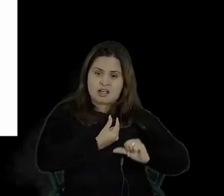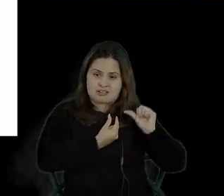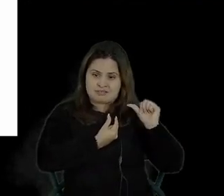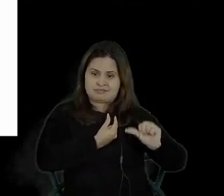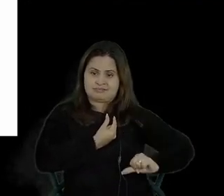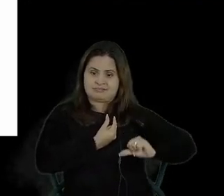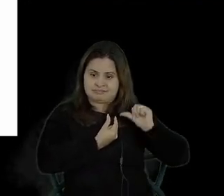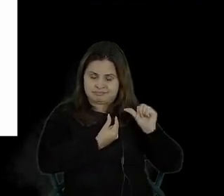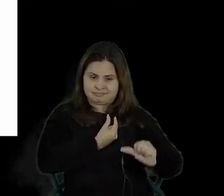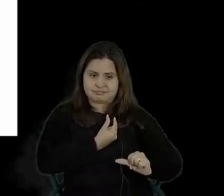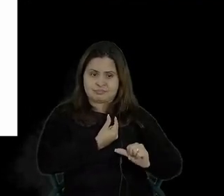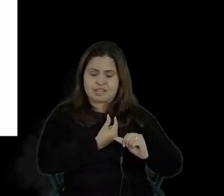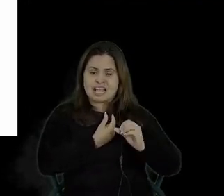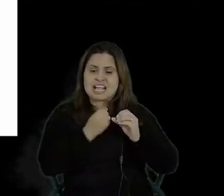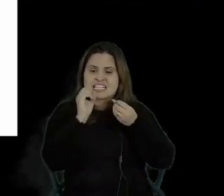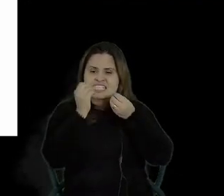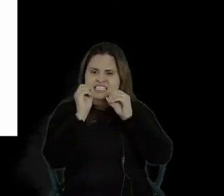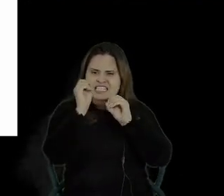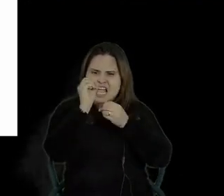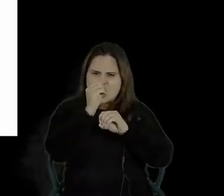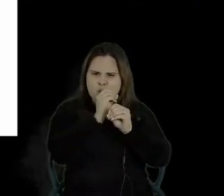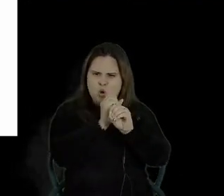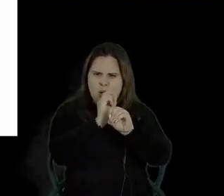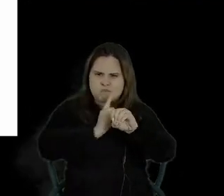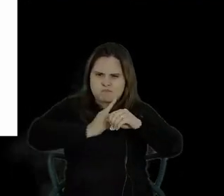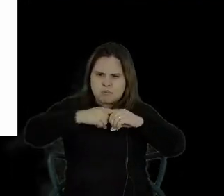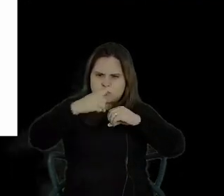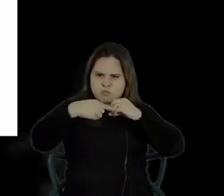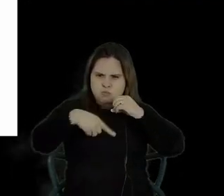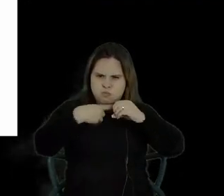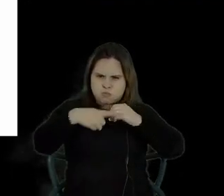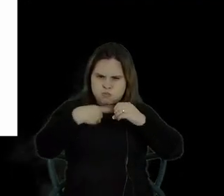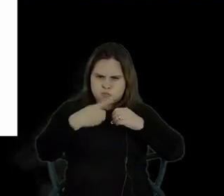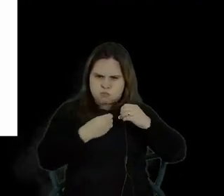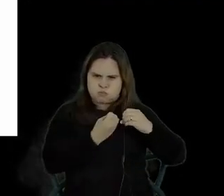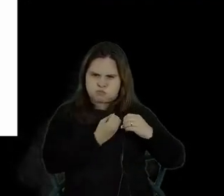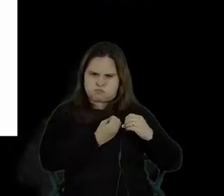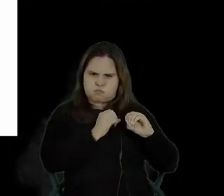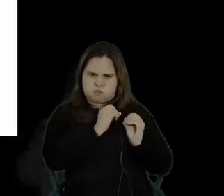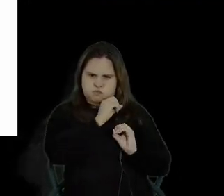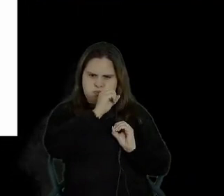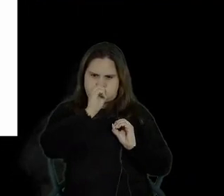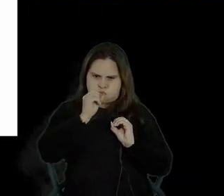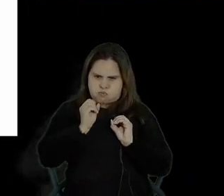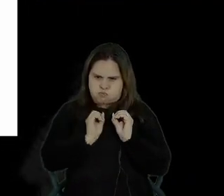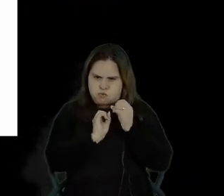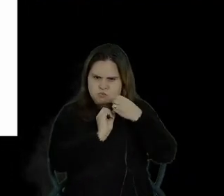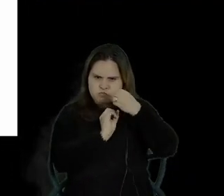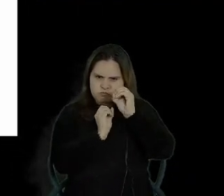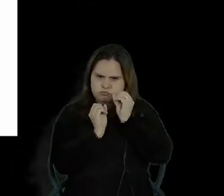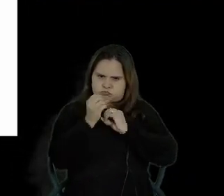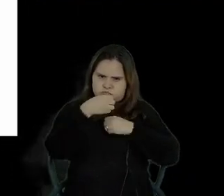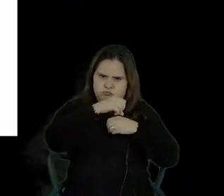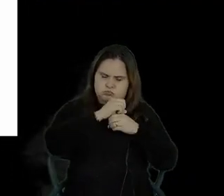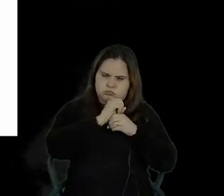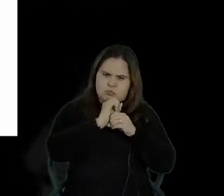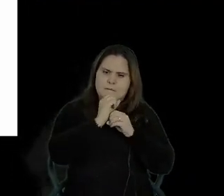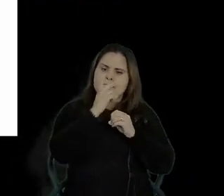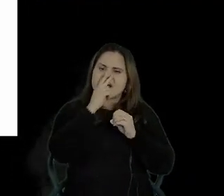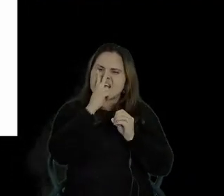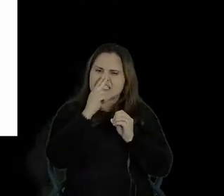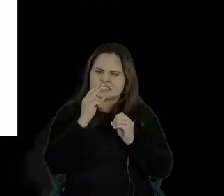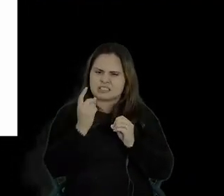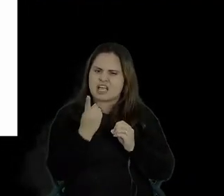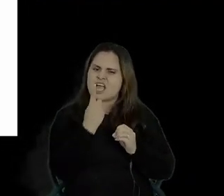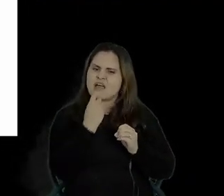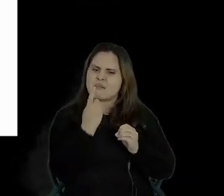Essas células, elas, vou falar de uma forma chula, eles comem esse tubo, e eles viram, e eles falam assim, ó, eles colocam medicamentos, né?